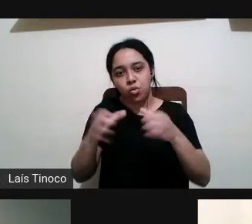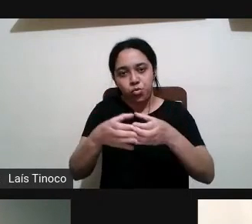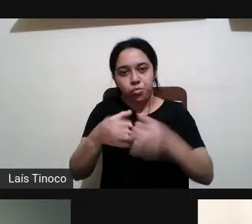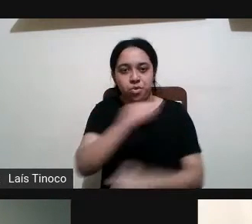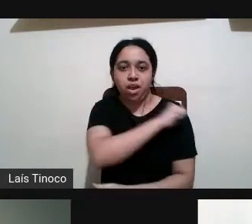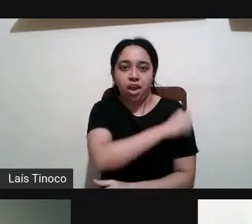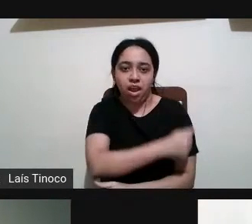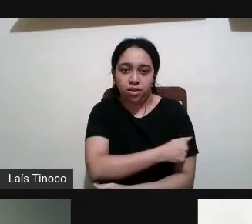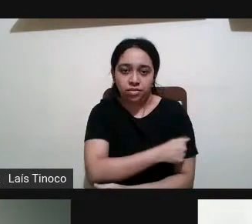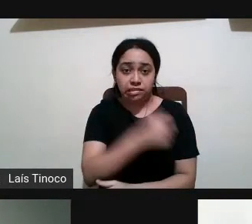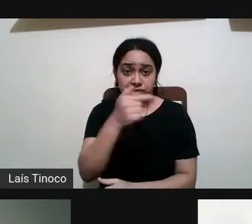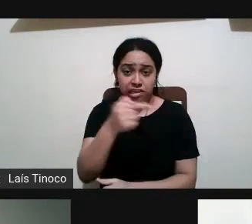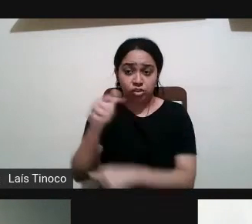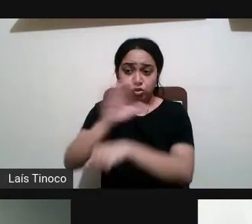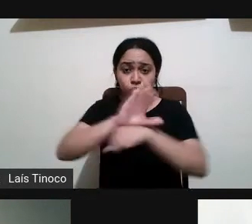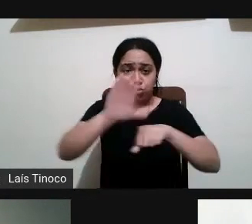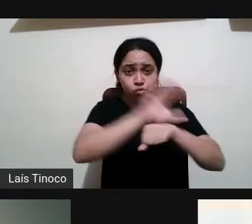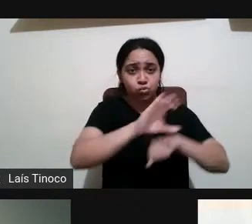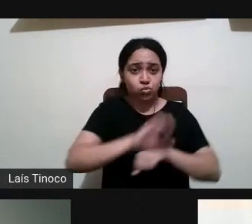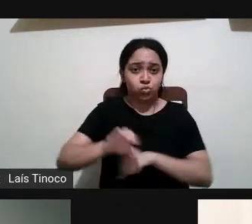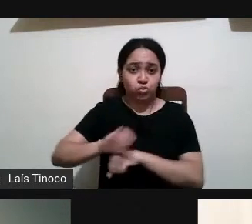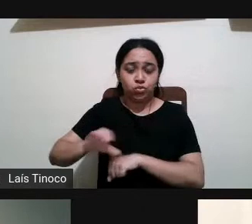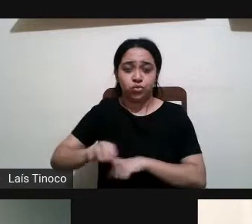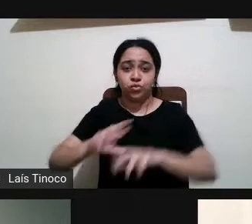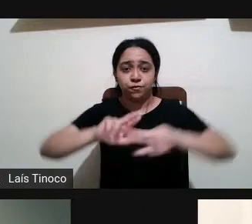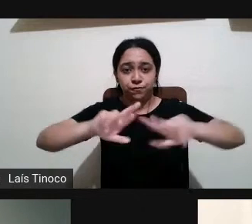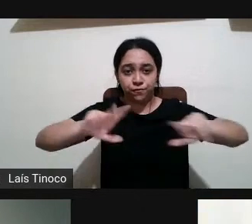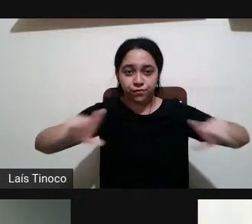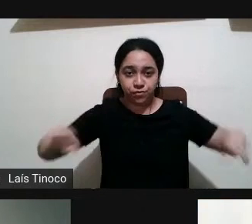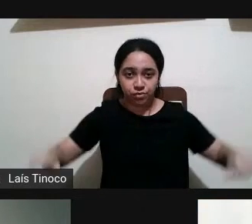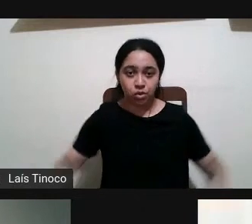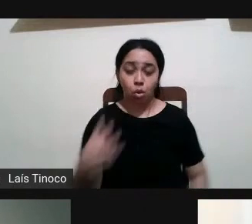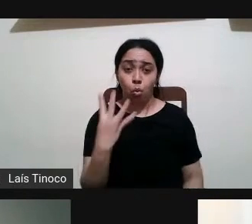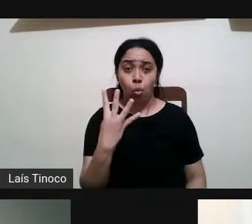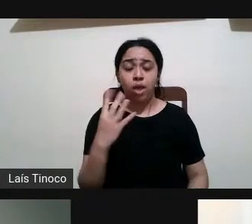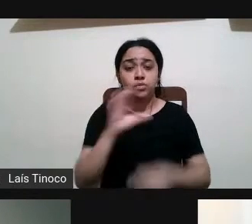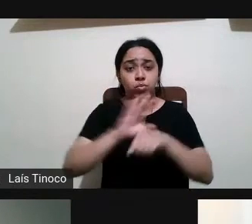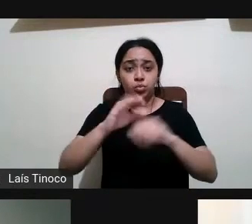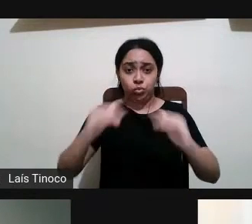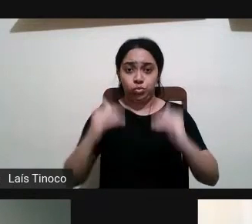7 cursos diferentes, 4 cursos superiores